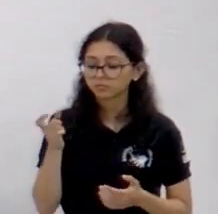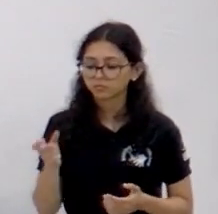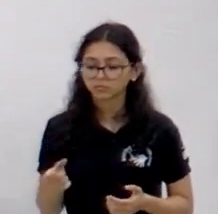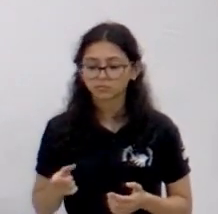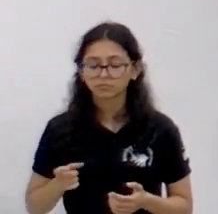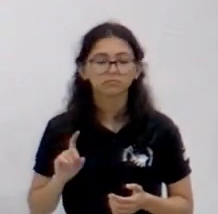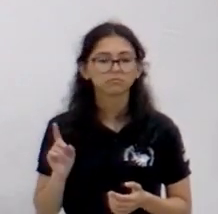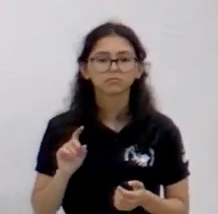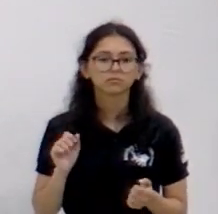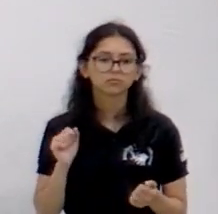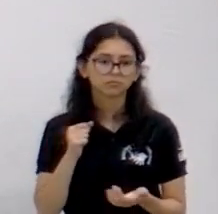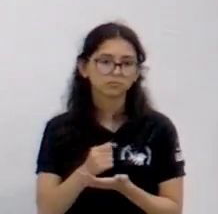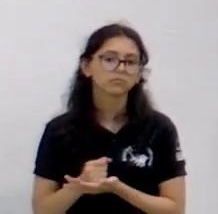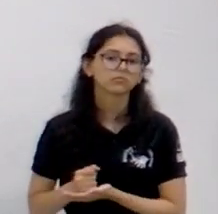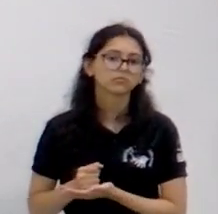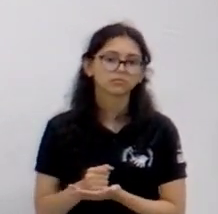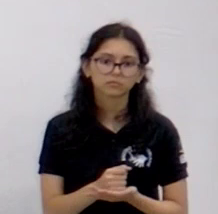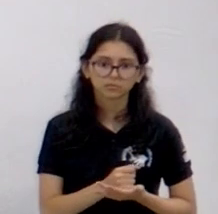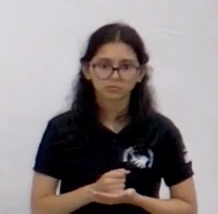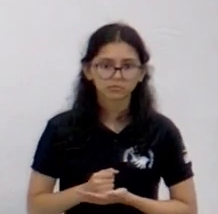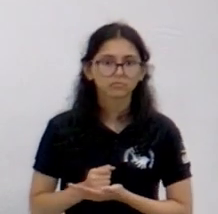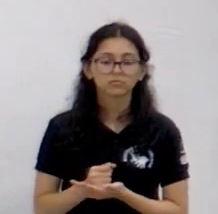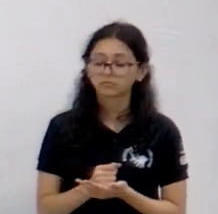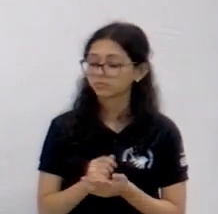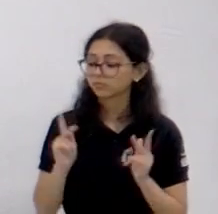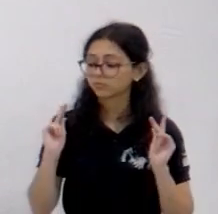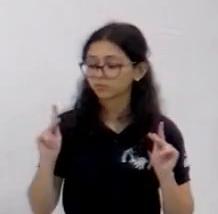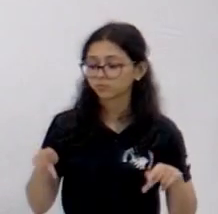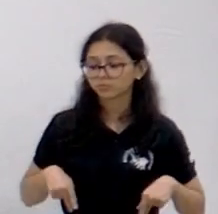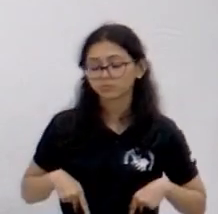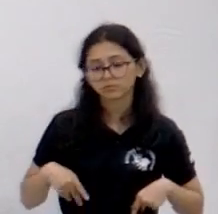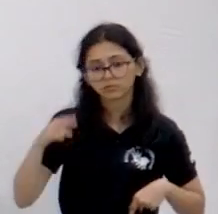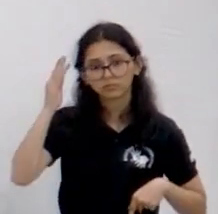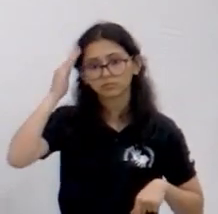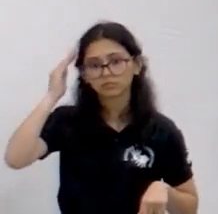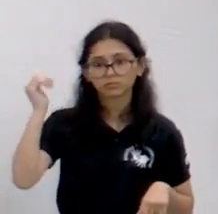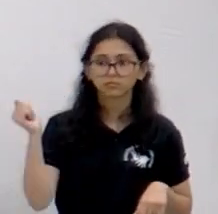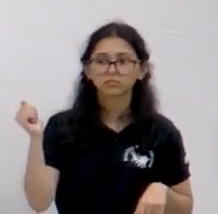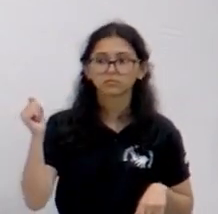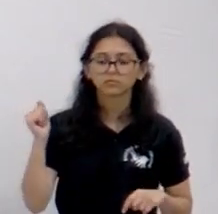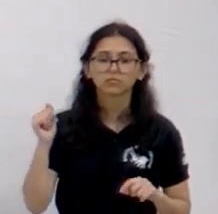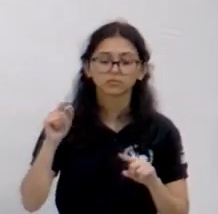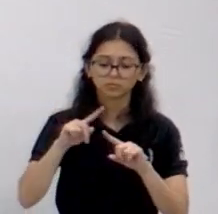em percepções humanas, mas confirmada através de uma íntima